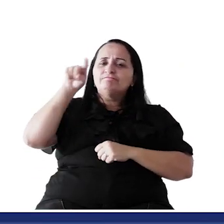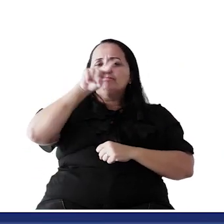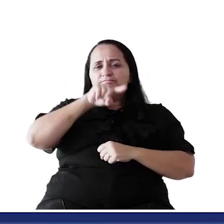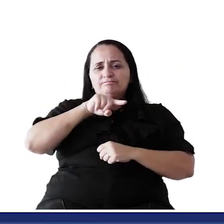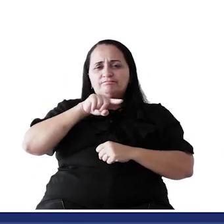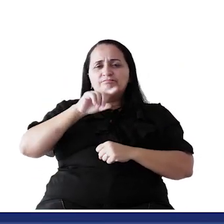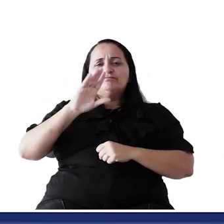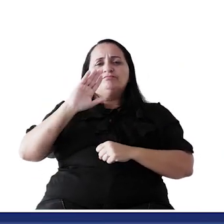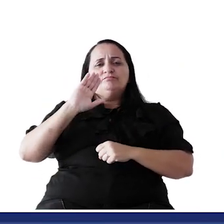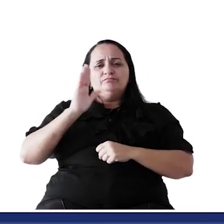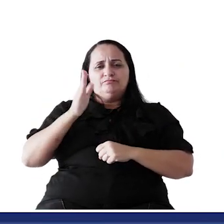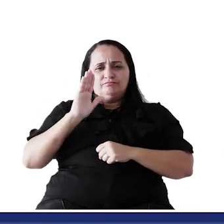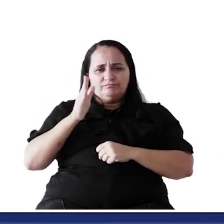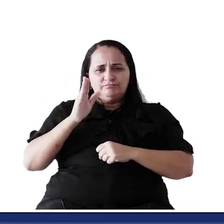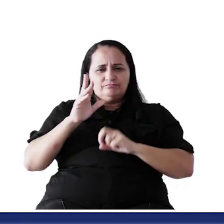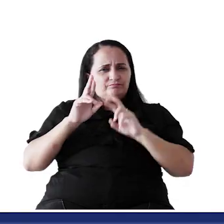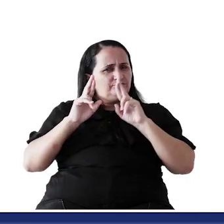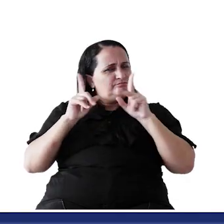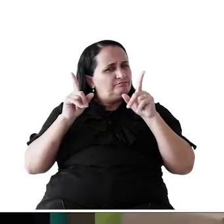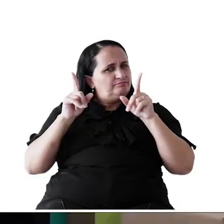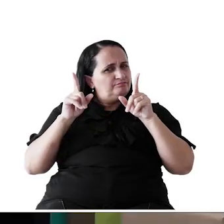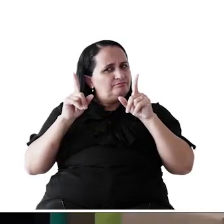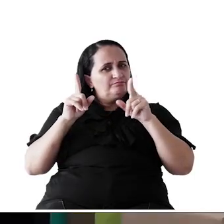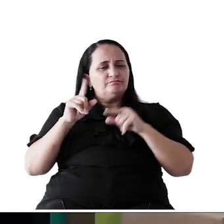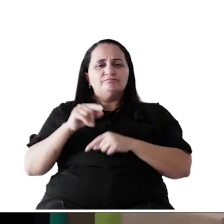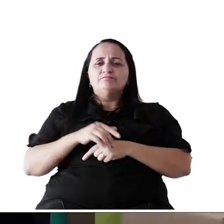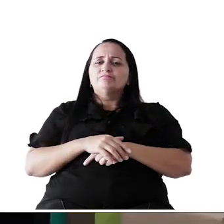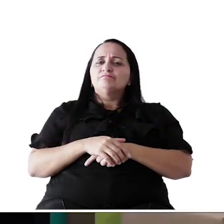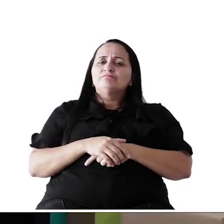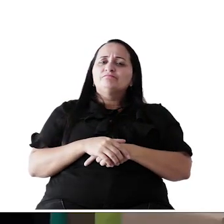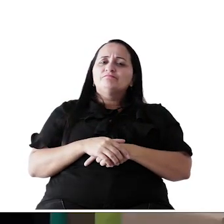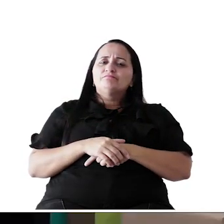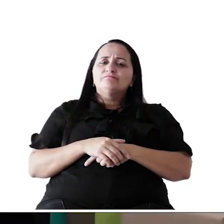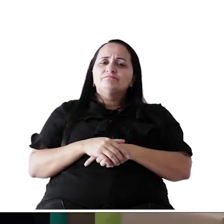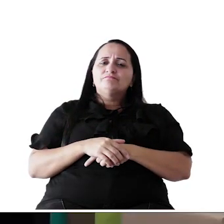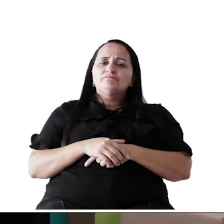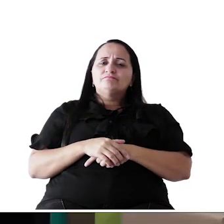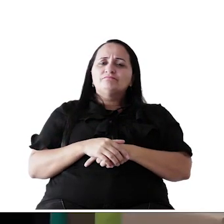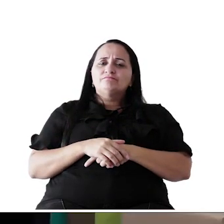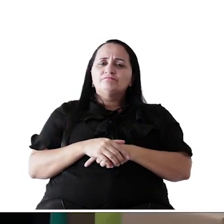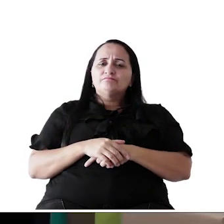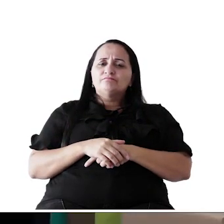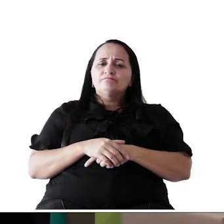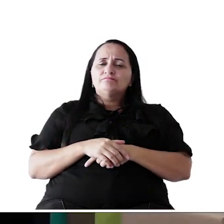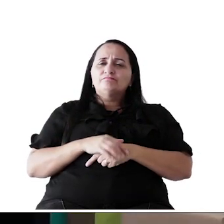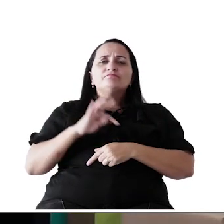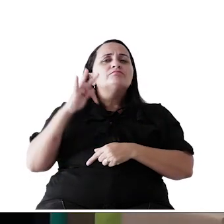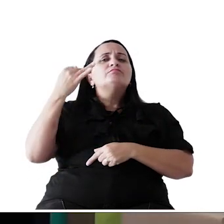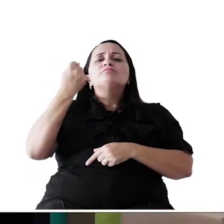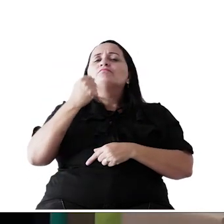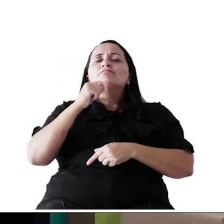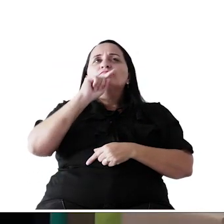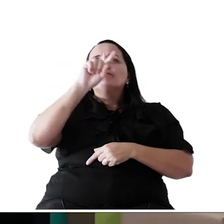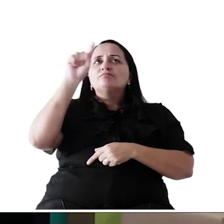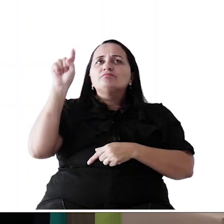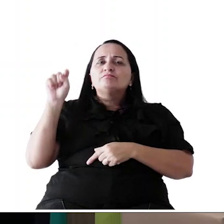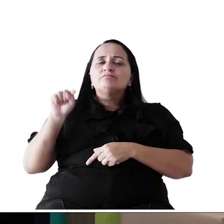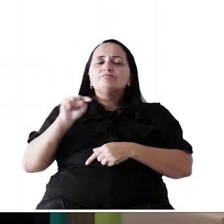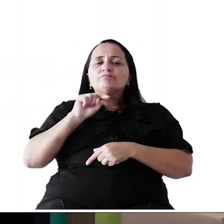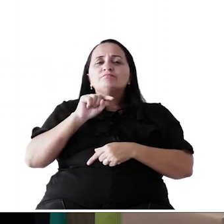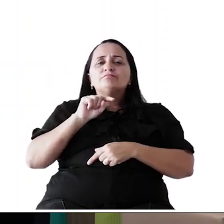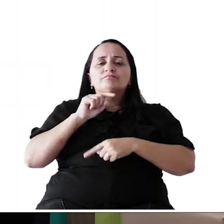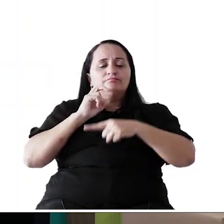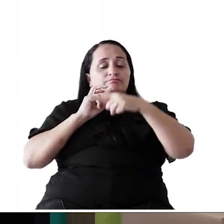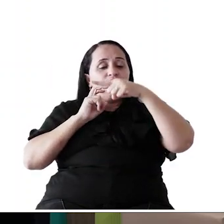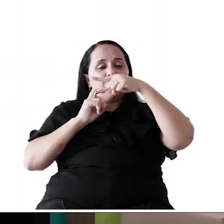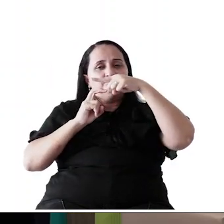figura que já está com uma divisão diferente. Então, nós temos uma figura dividida em quantas partes? Qual é o todo? Está dividida